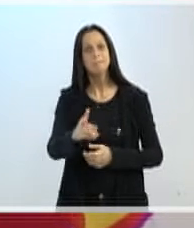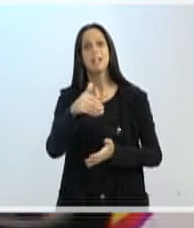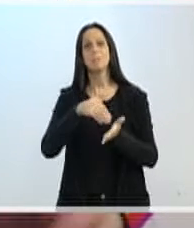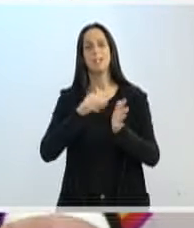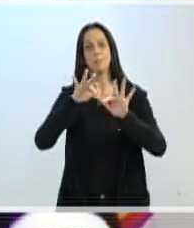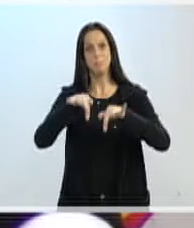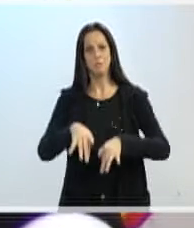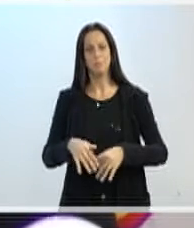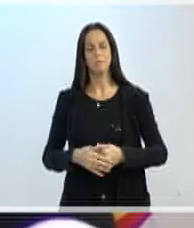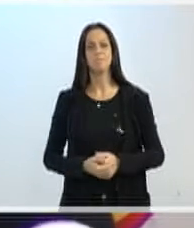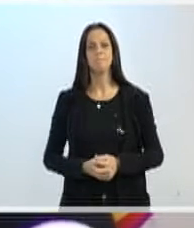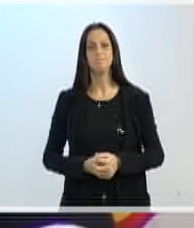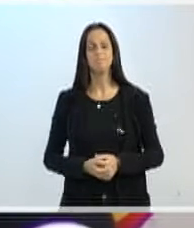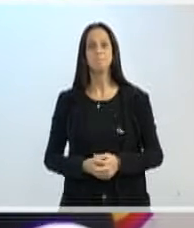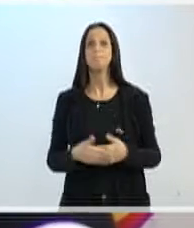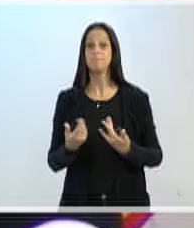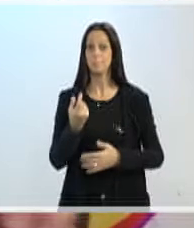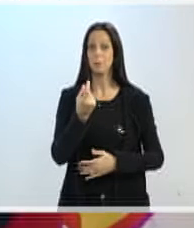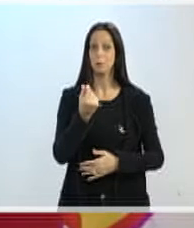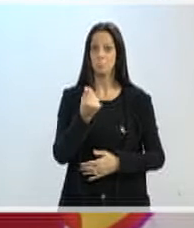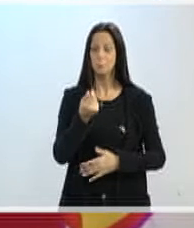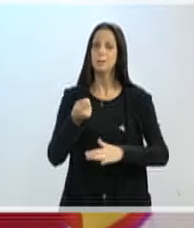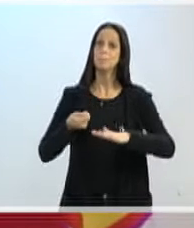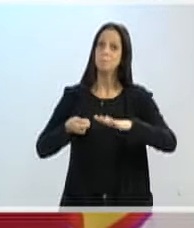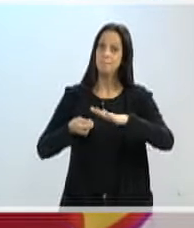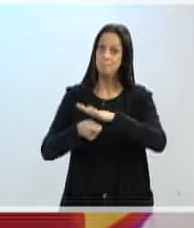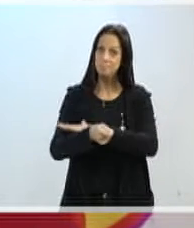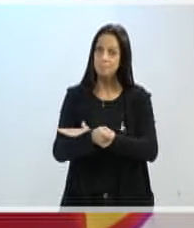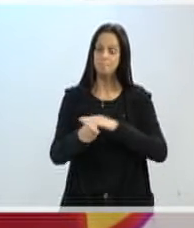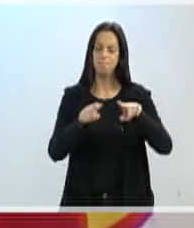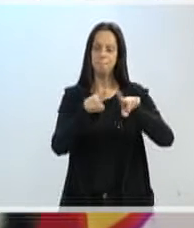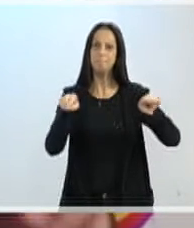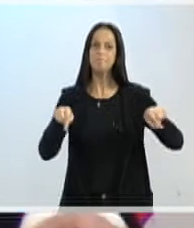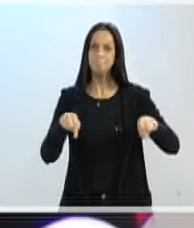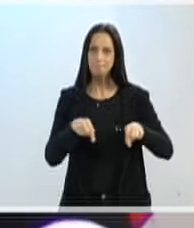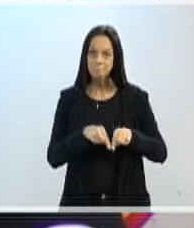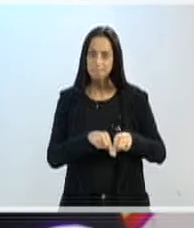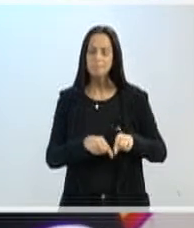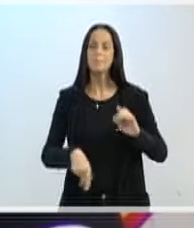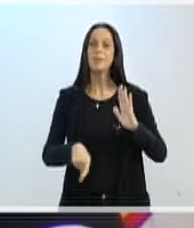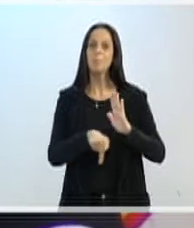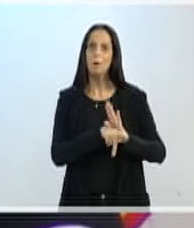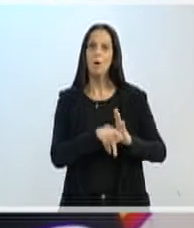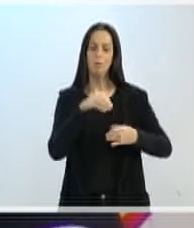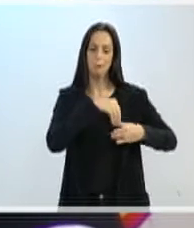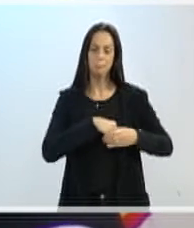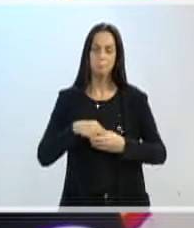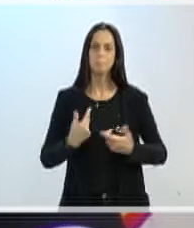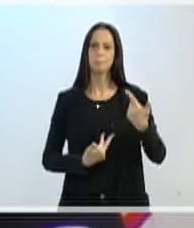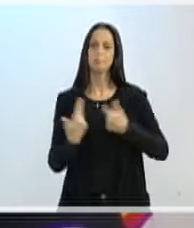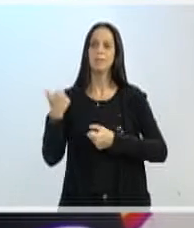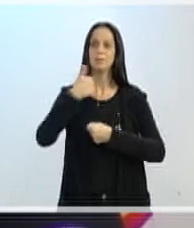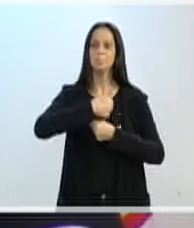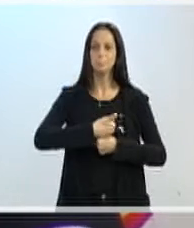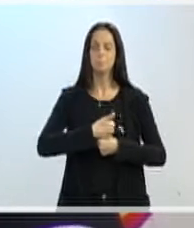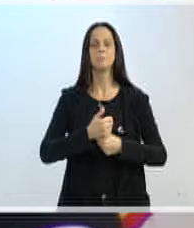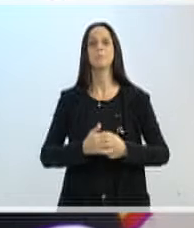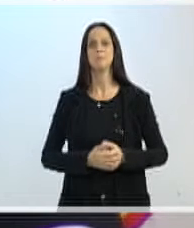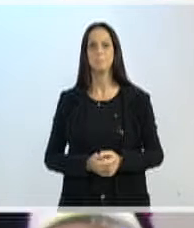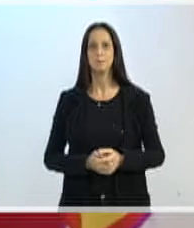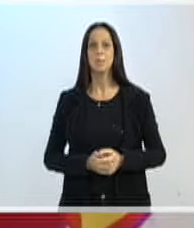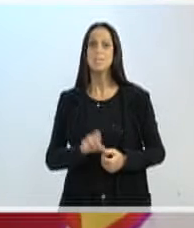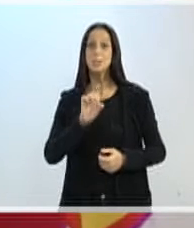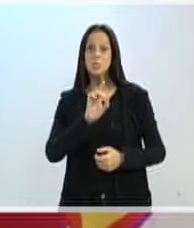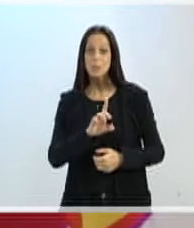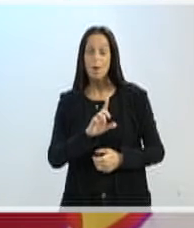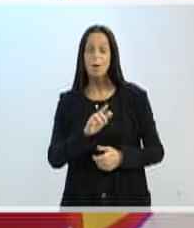pacientes. O investimento ambulatório de transplantes não representa apenas um ganho para Blumenau, vereador Marcos da Rosa, e sim para